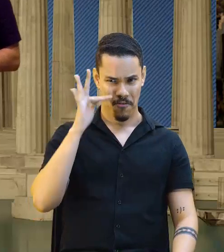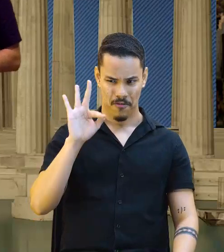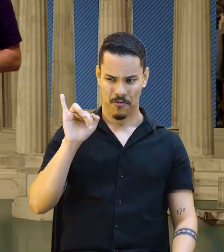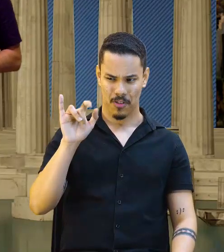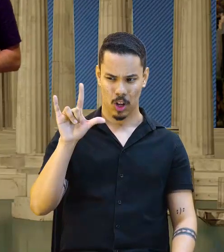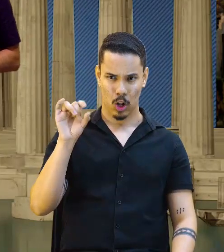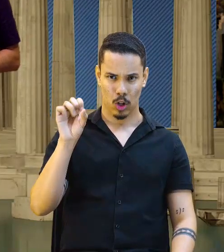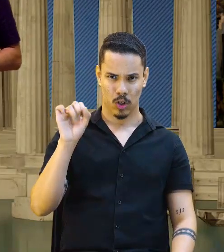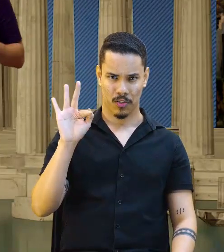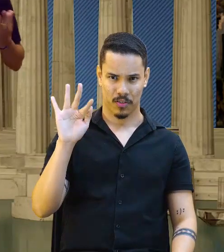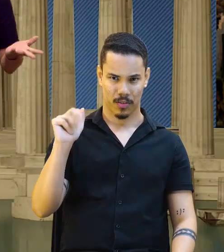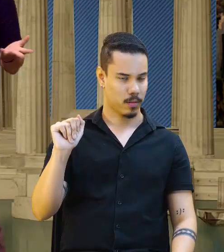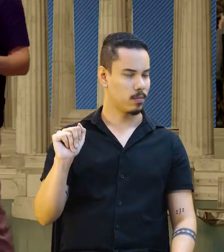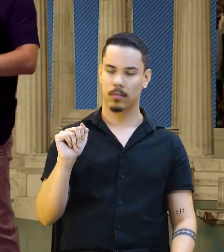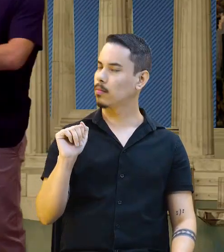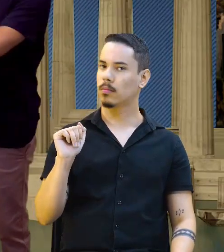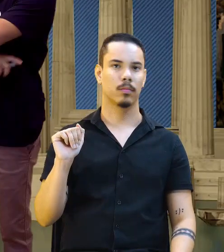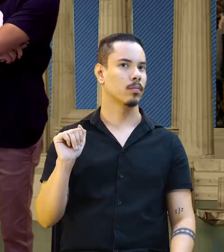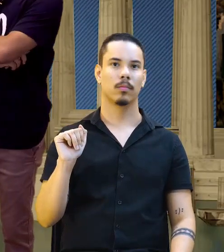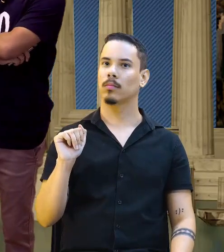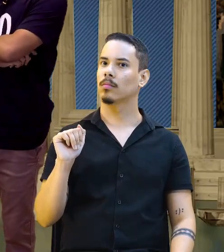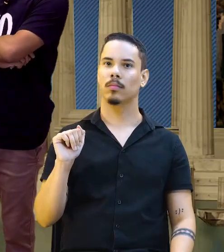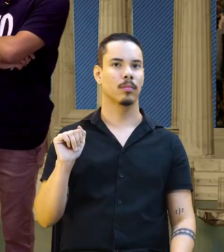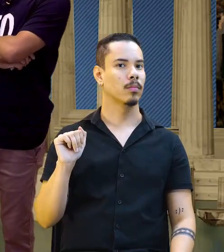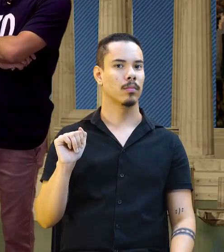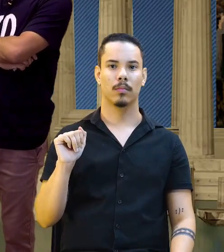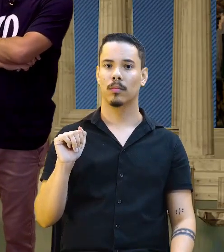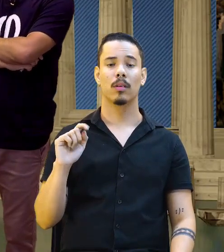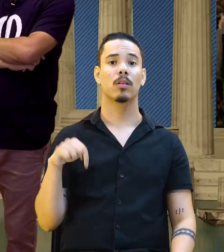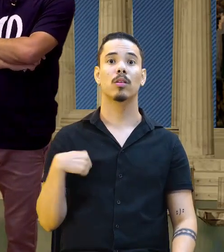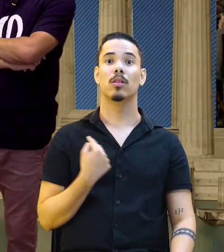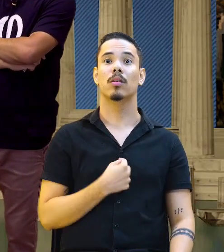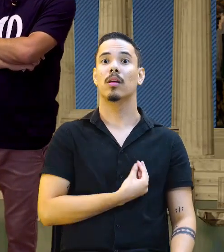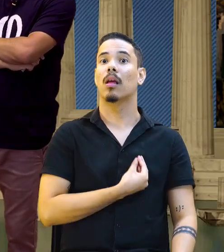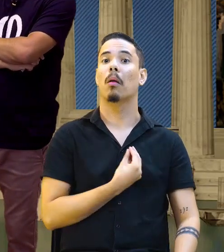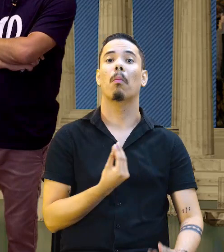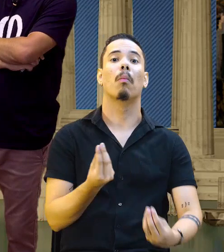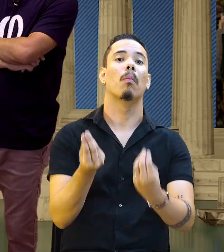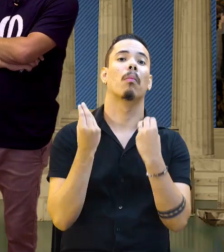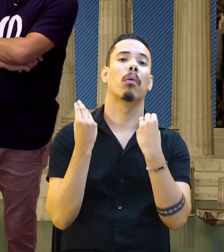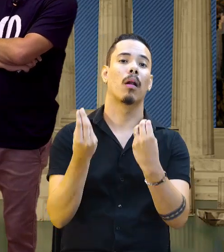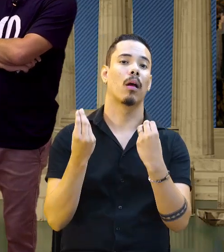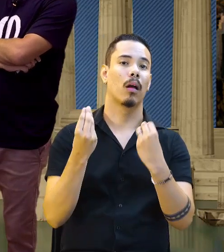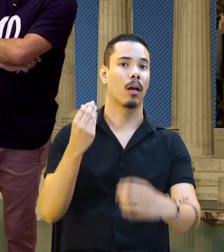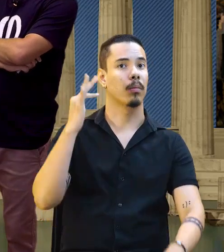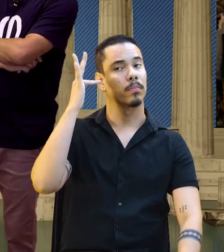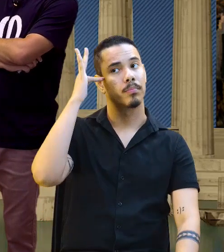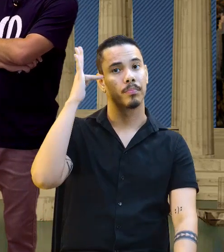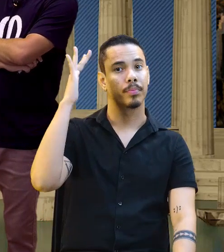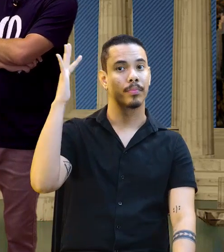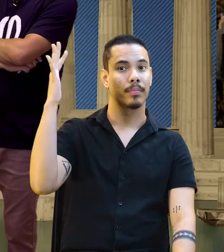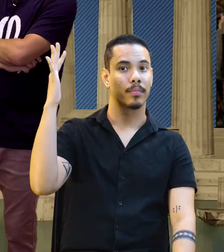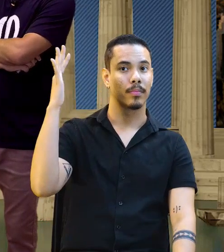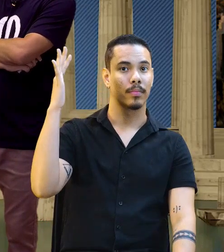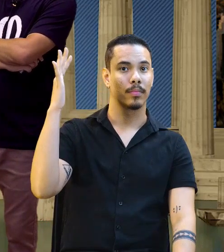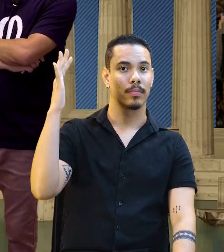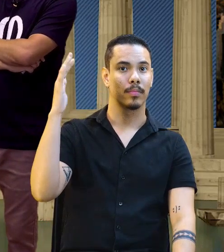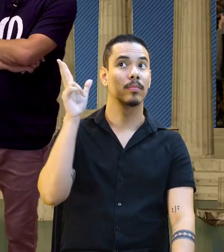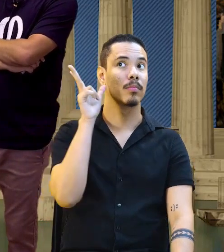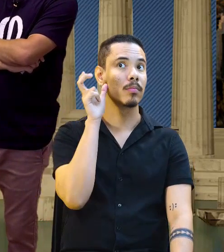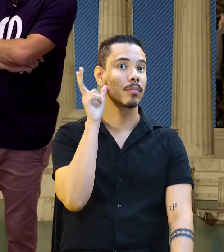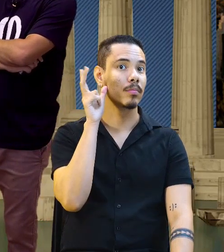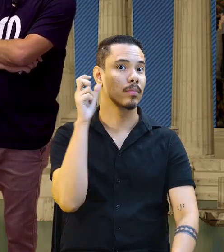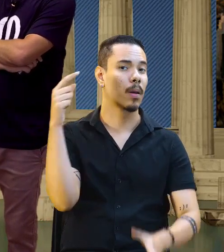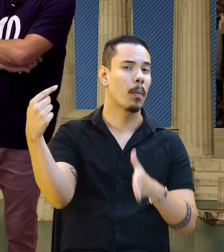vocês. Então nós estamos aqui para quê, Hélio? É, Luciano, alguns estudantes perguntaram, que eu ouvi, ó. Para